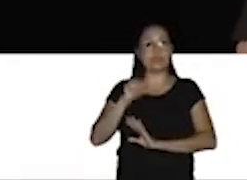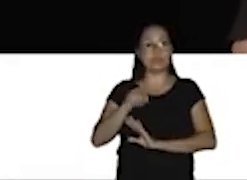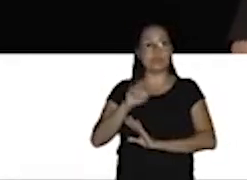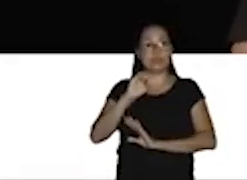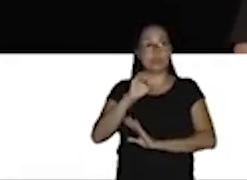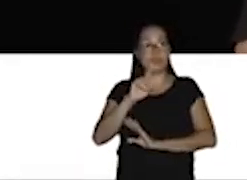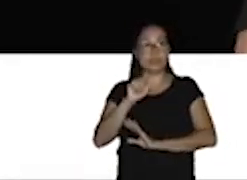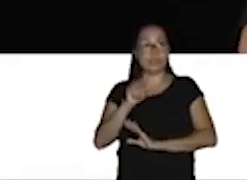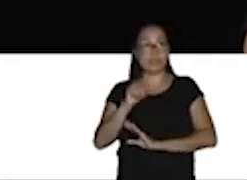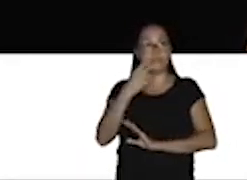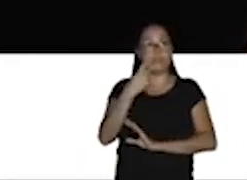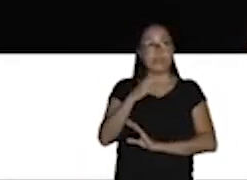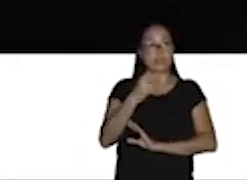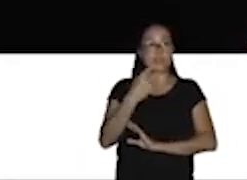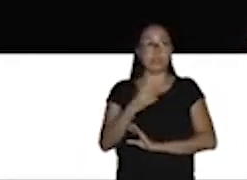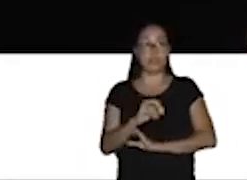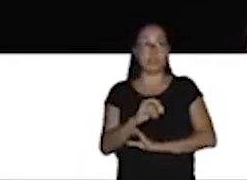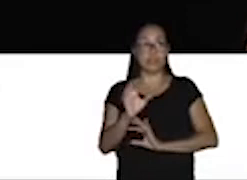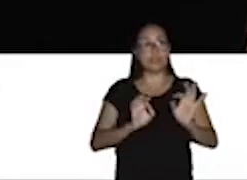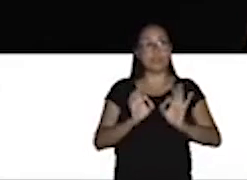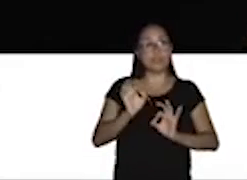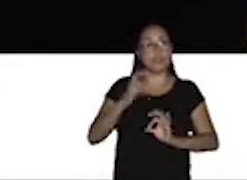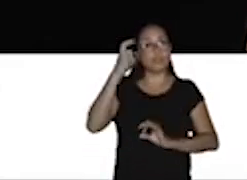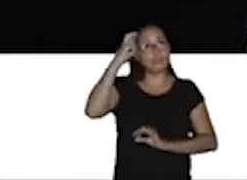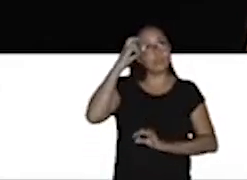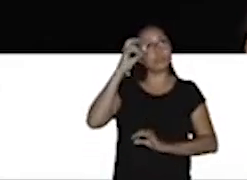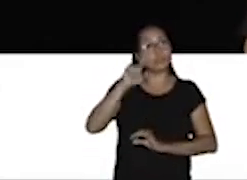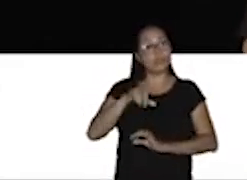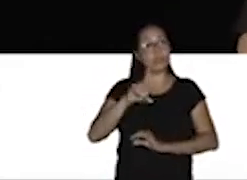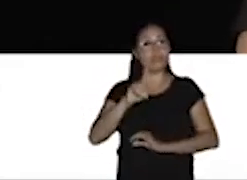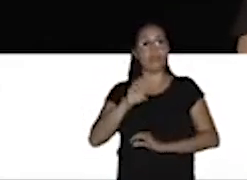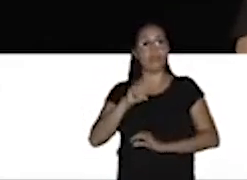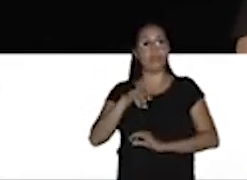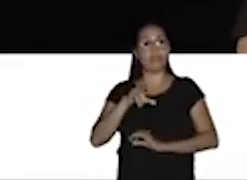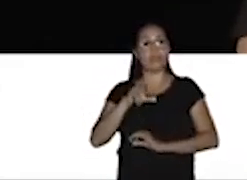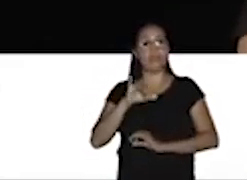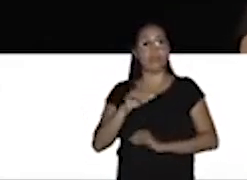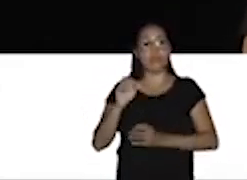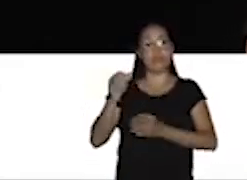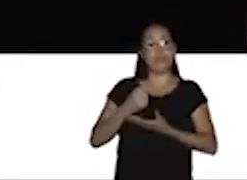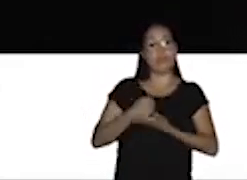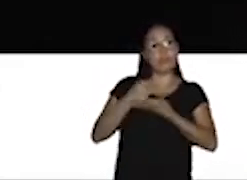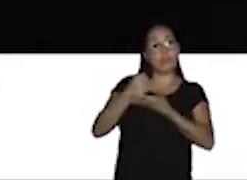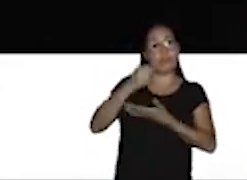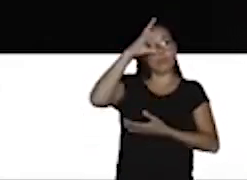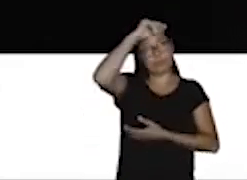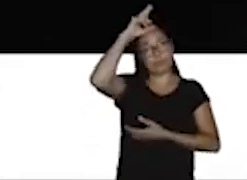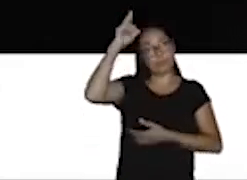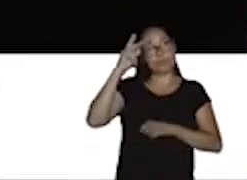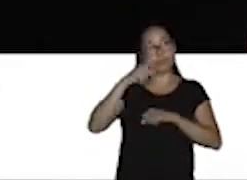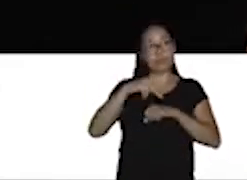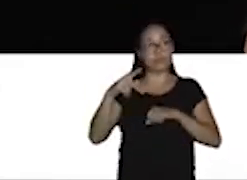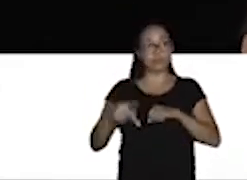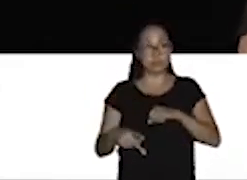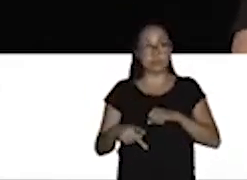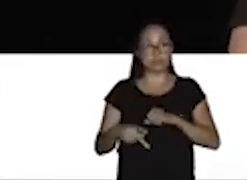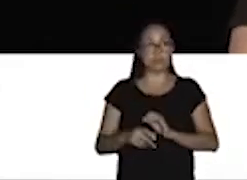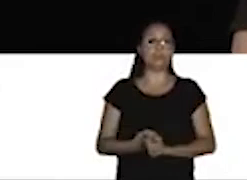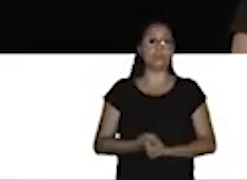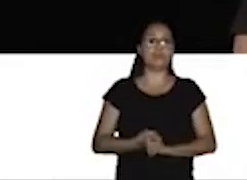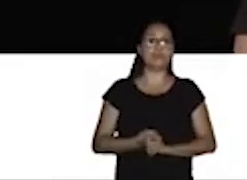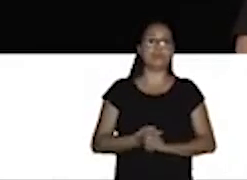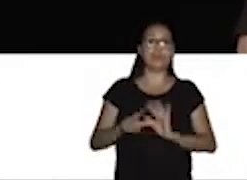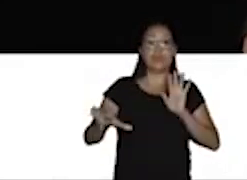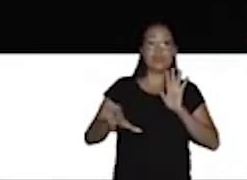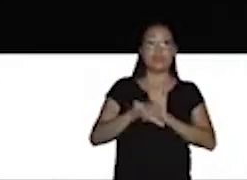de 2020. O planejamento cultural é da Demarim e o apoio Prefeitura Municipal de Passo Fundo. A realização,